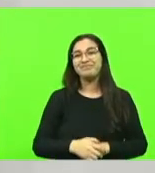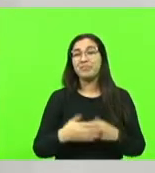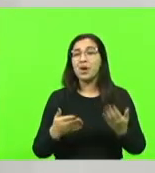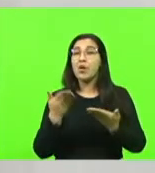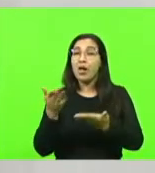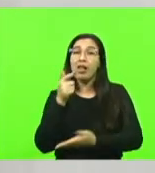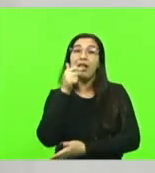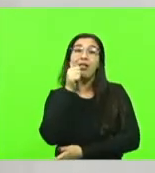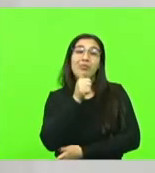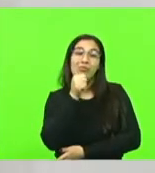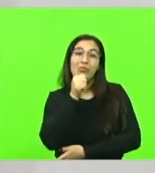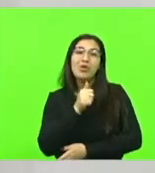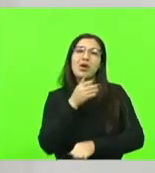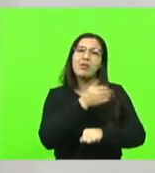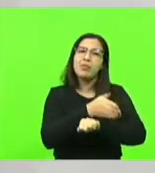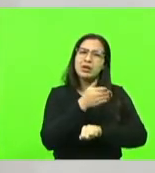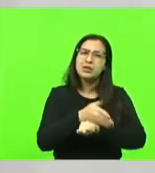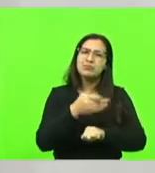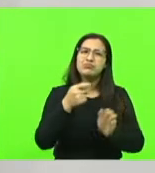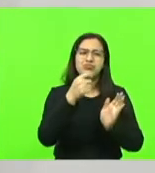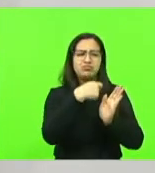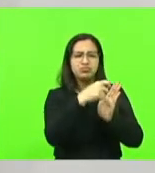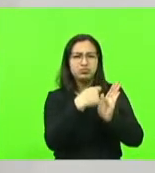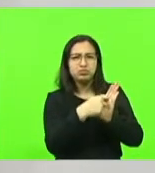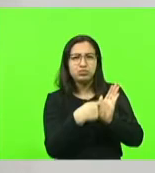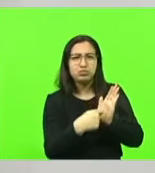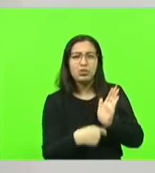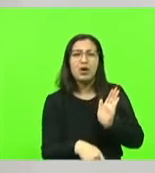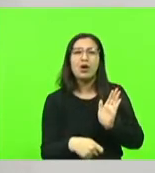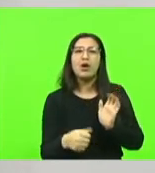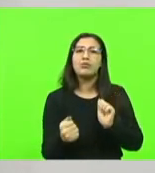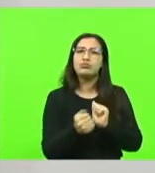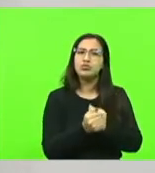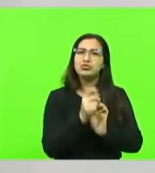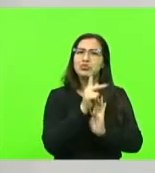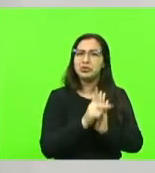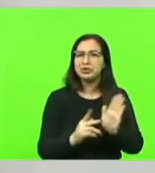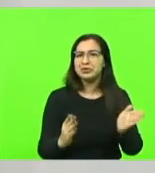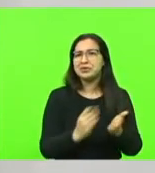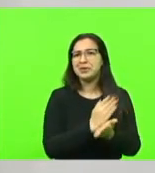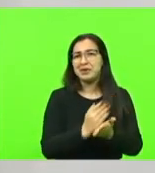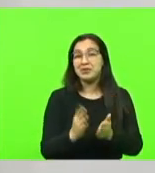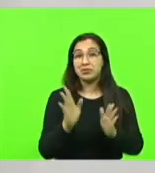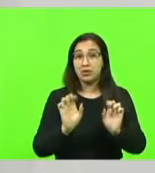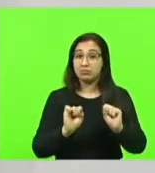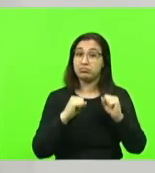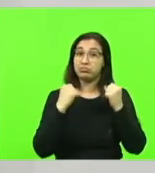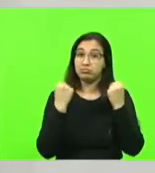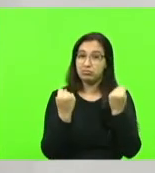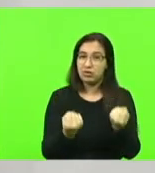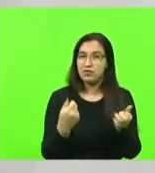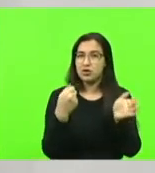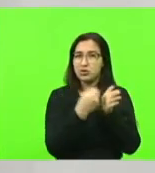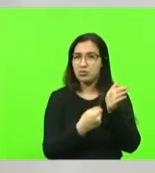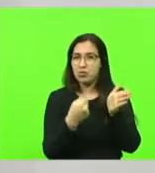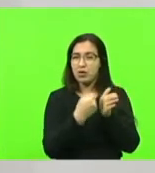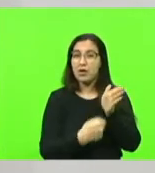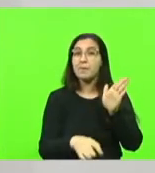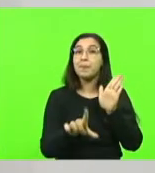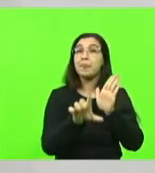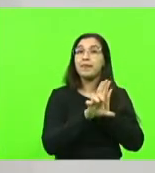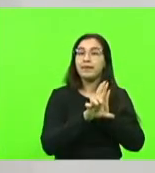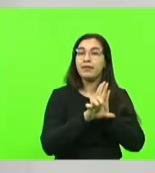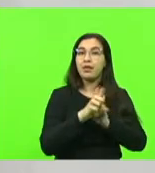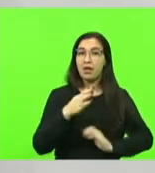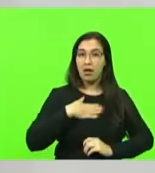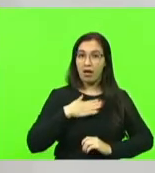da construção desse livro com projetos e ela tem defendido muito uma lei de minha autoria, uma